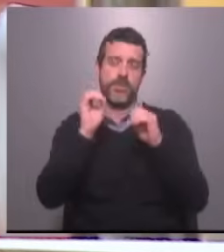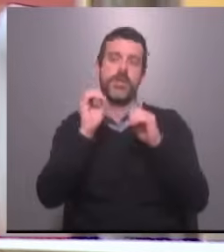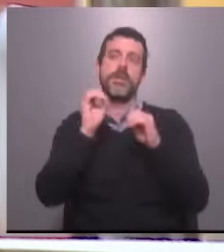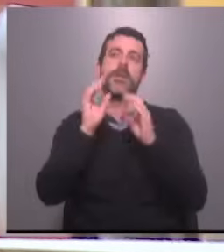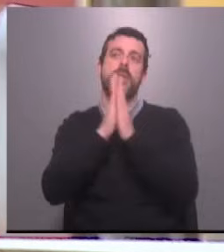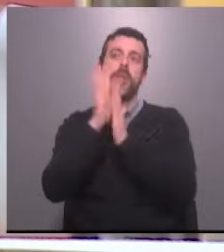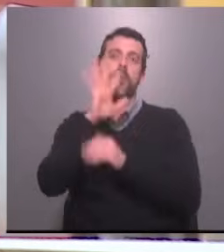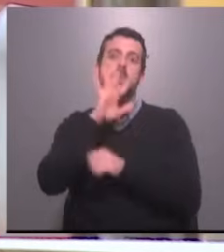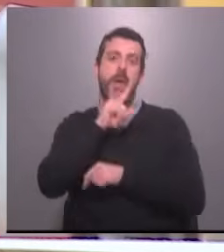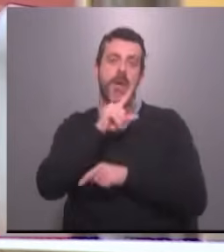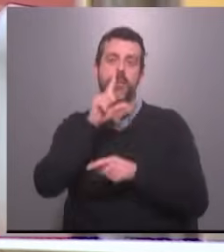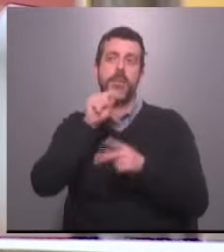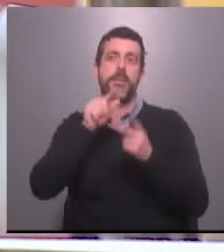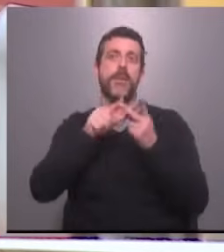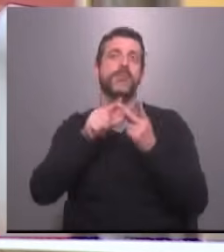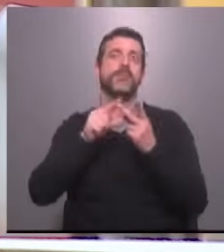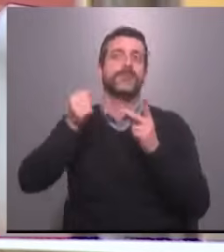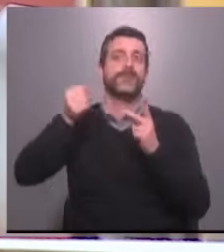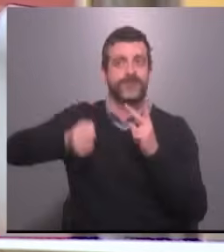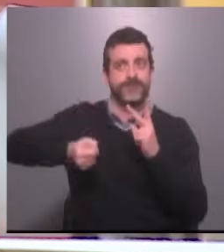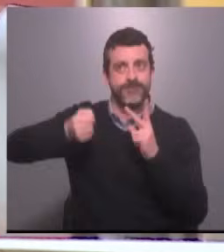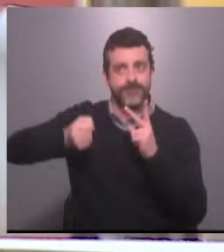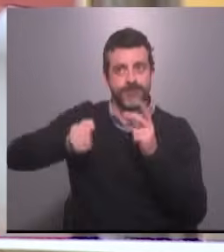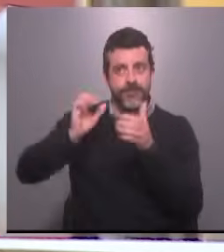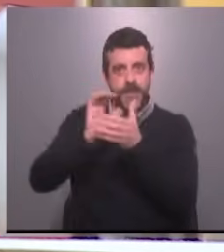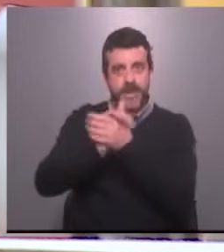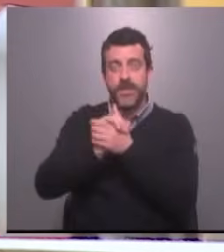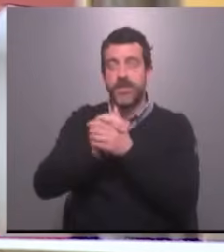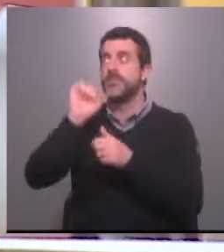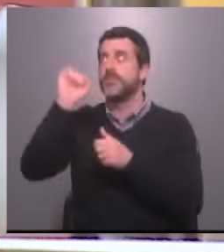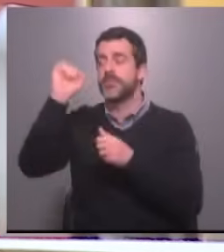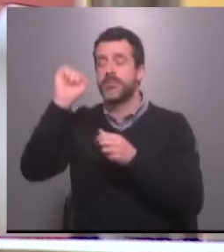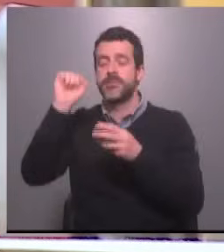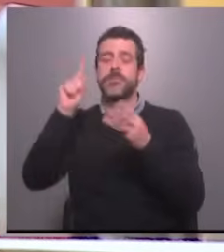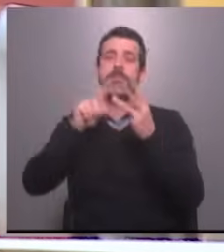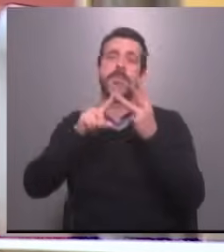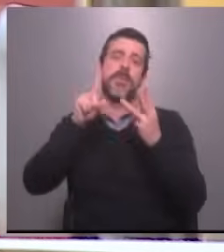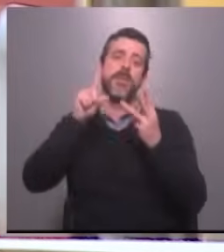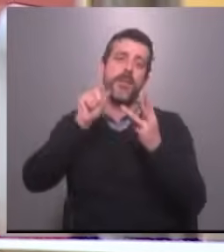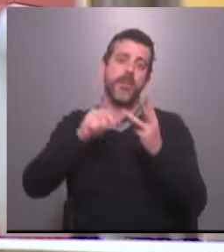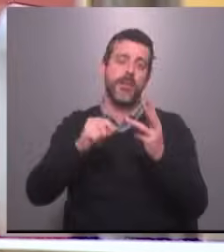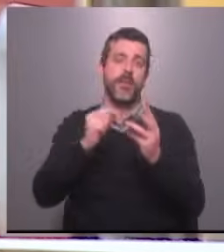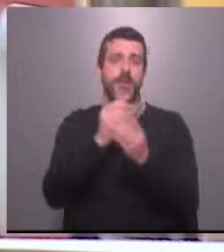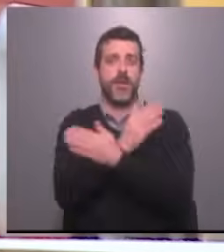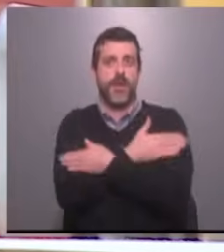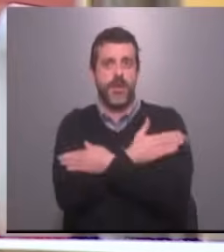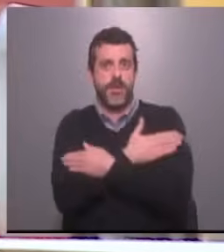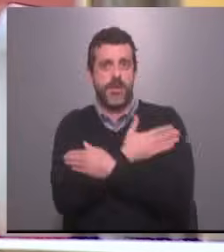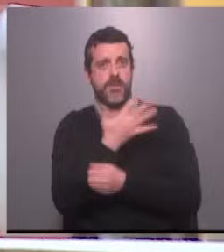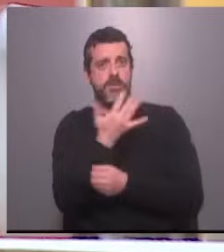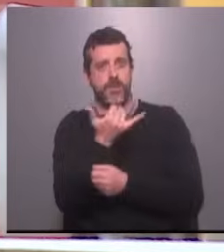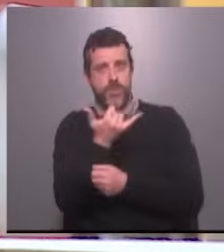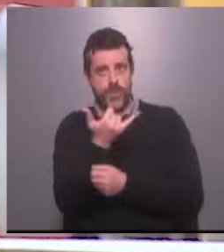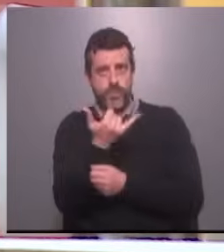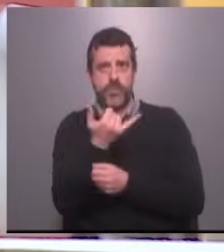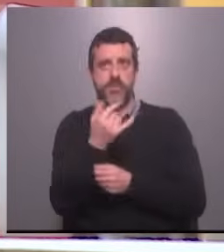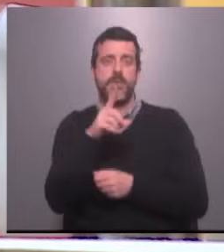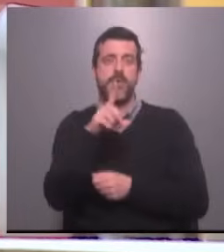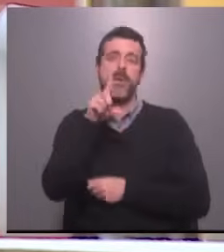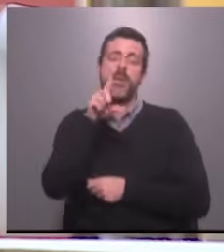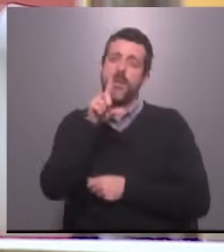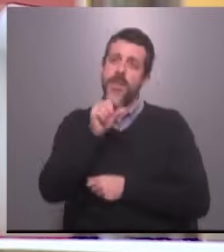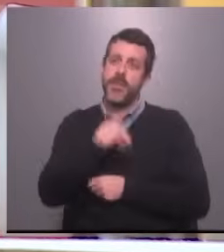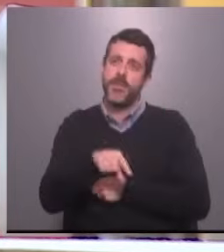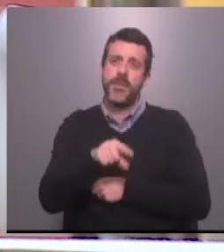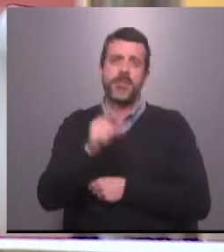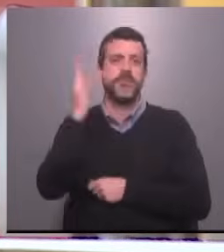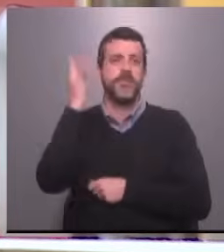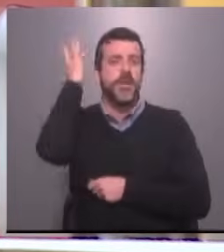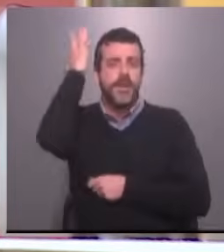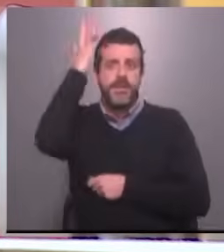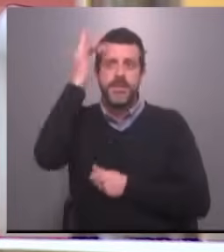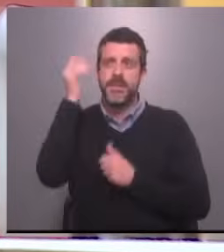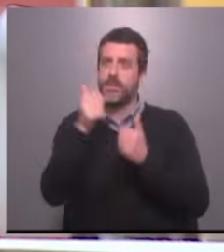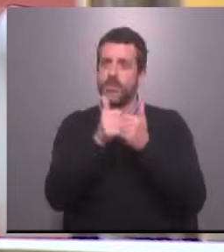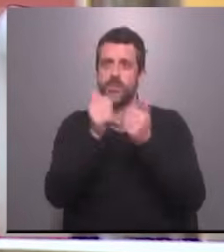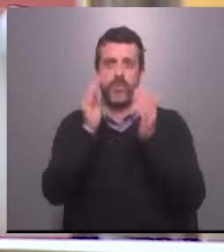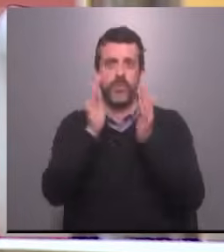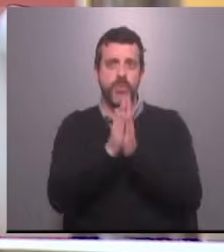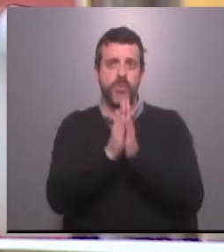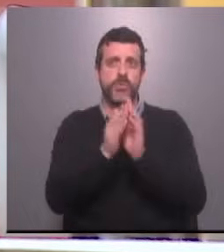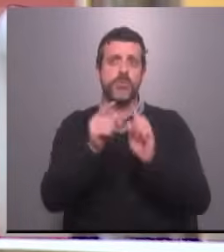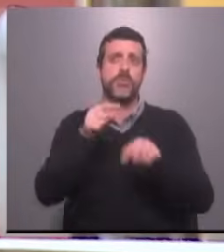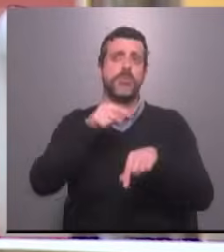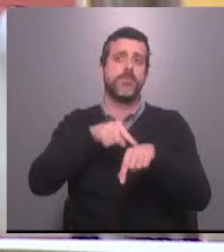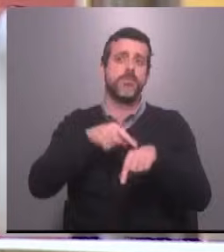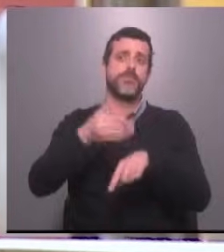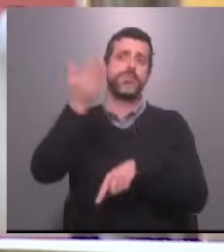de Deus, São José, seu Esposo, os bem-aventurados apóstolos